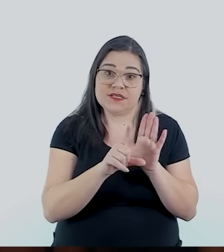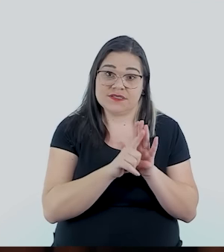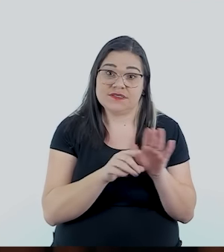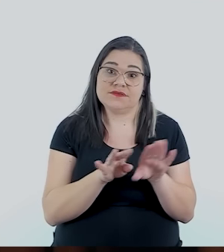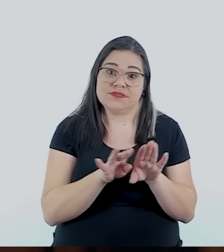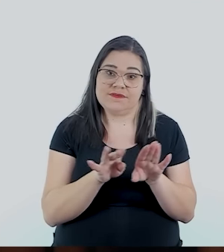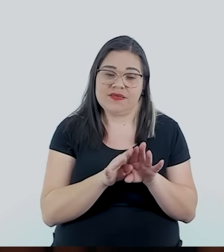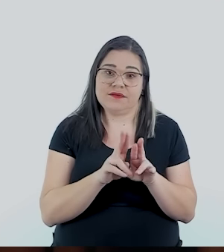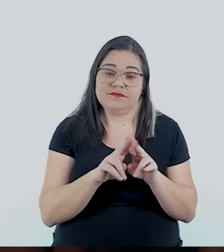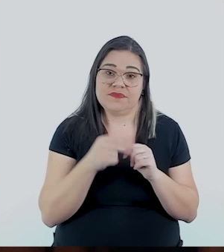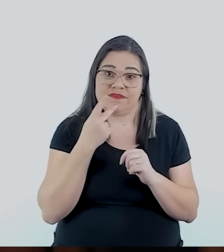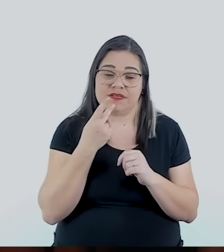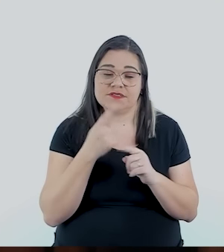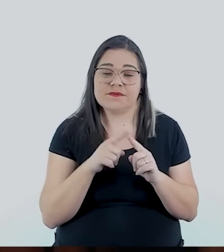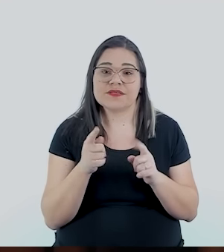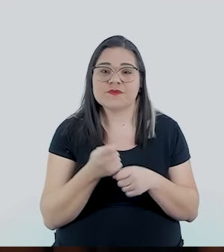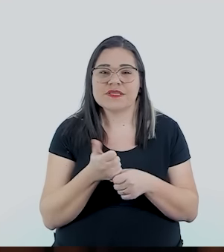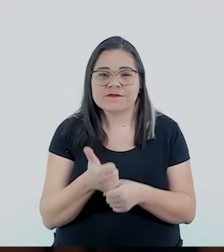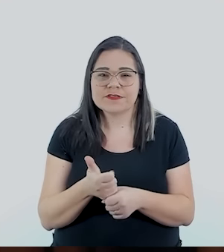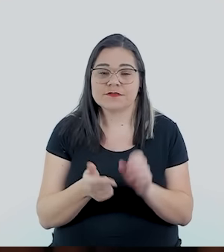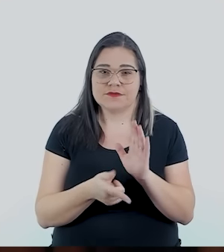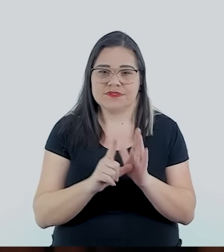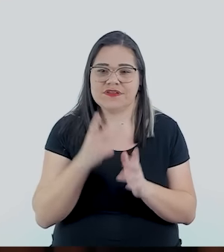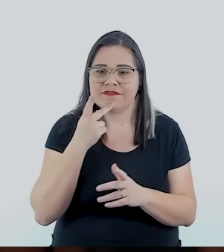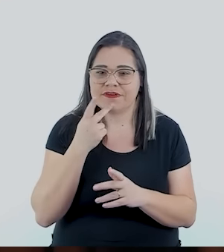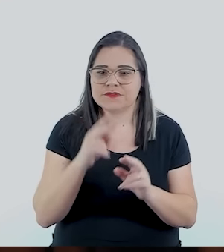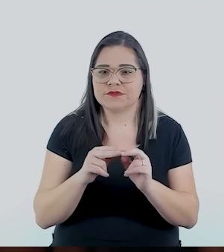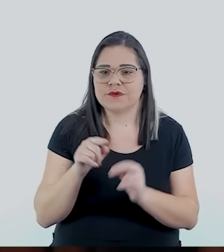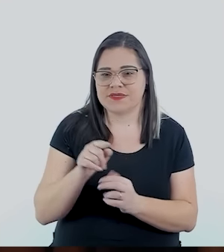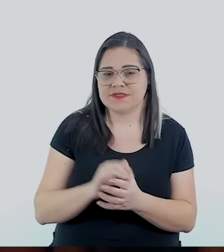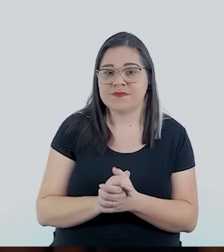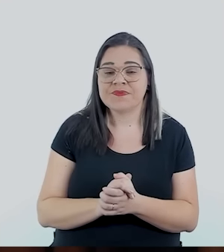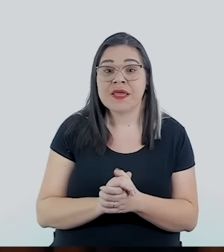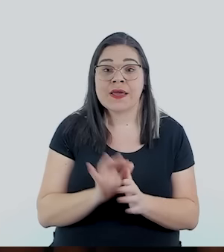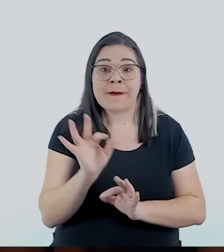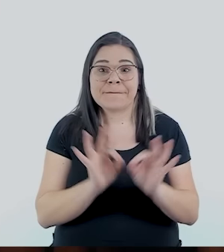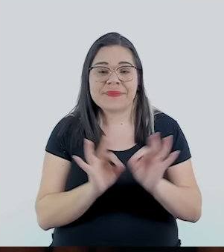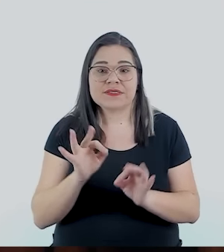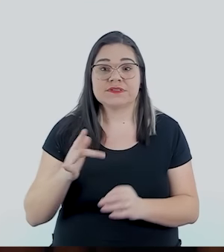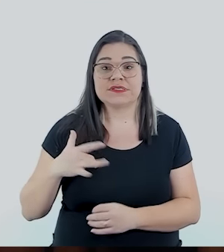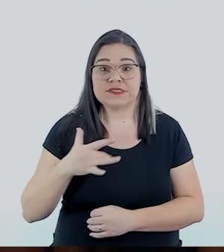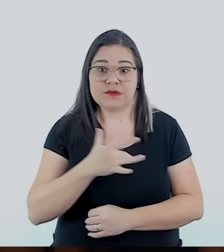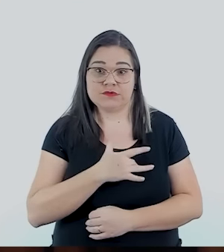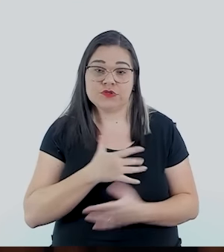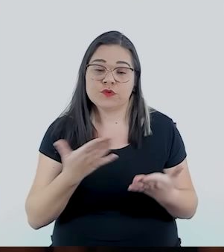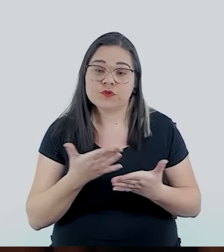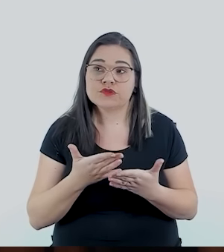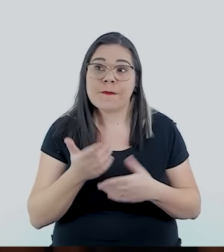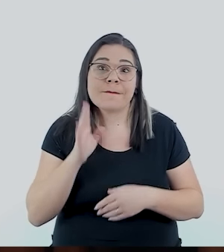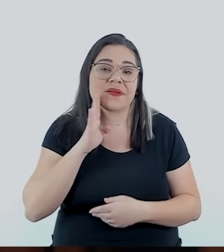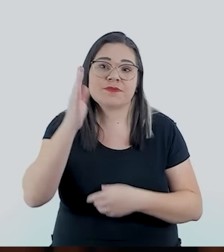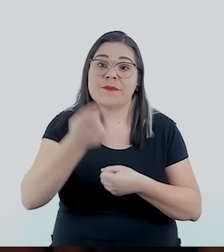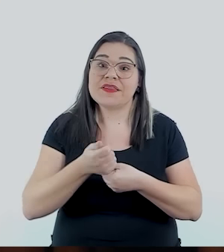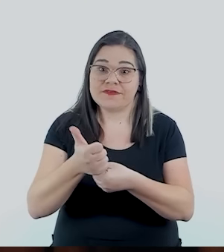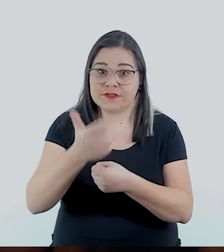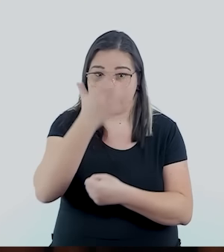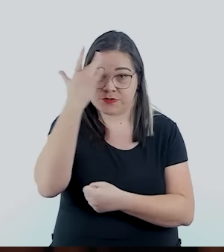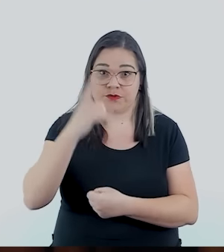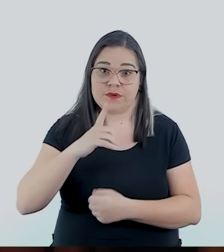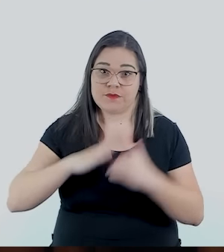também mas o benefício né antes a gente estava até comentando sobre isso isso o plano de saúde que hoje é o principal benefício que os colaboradores têm